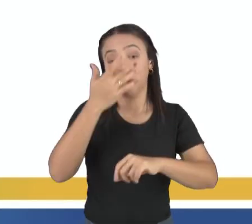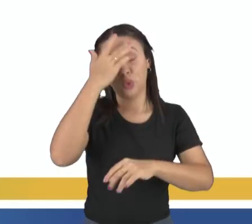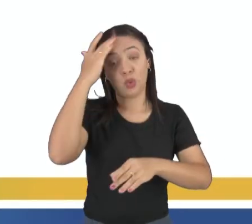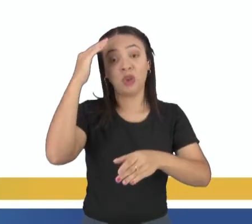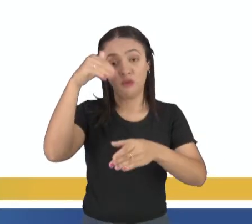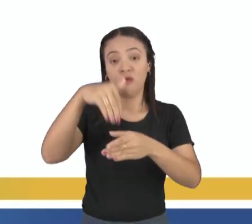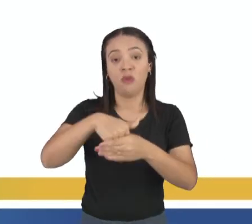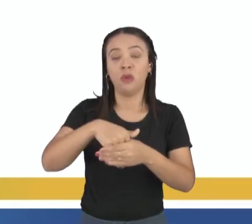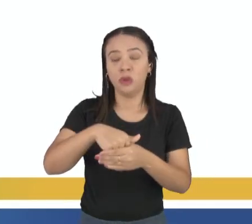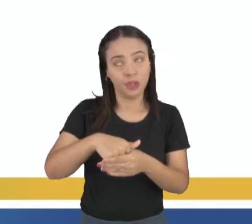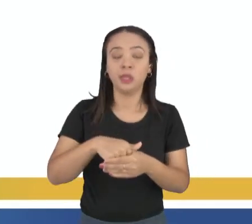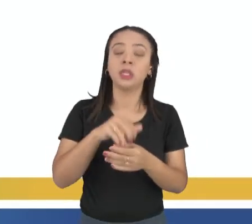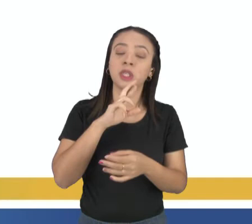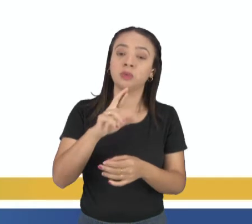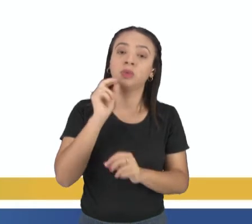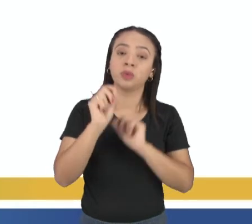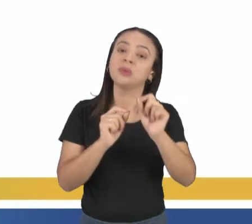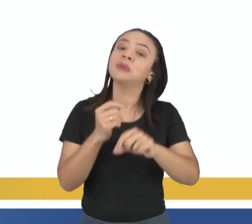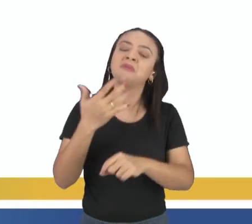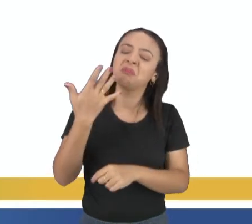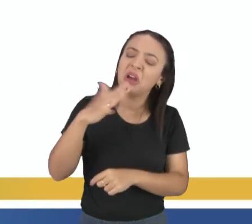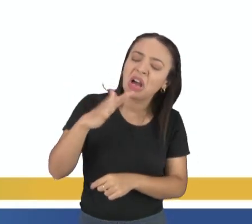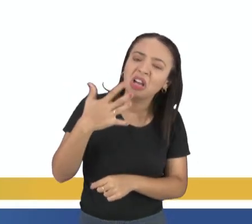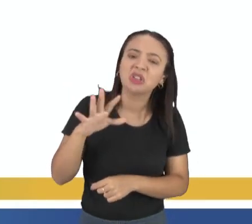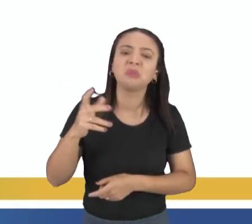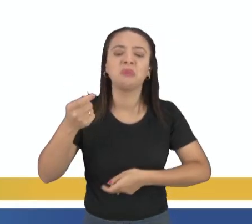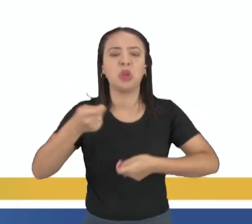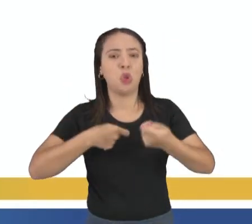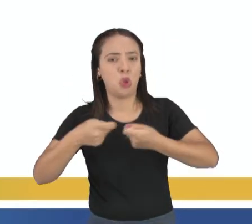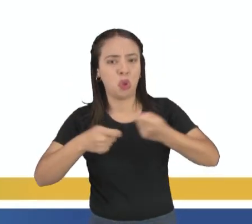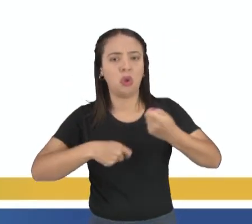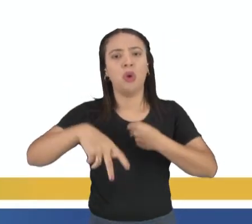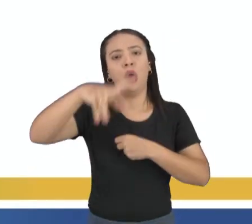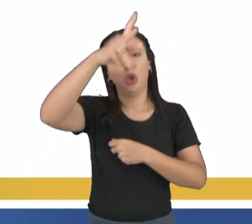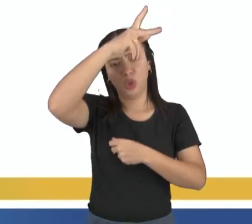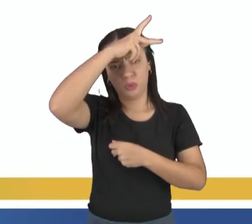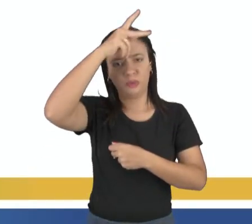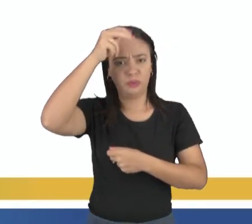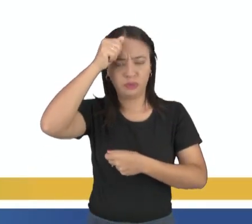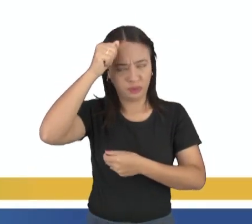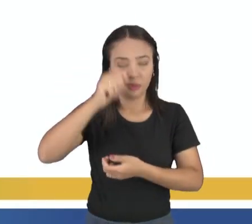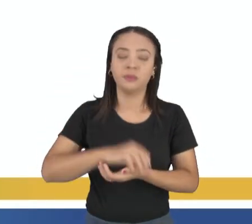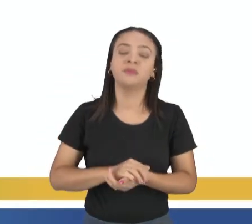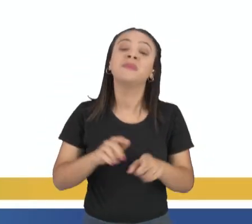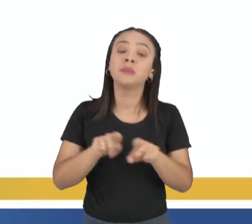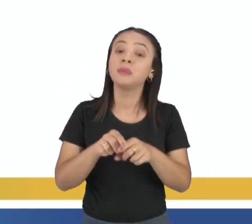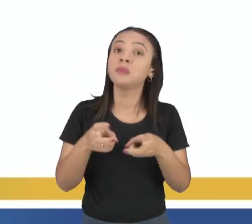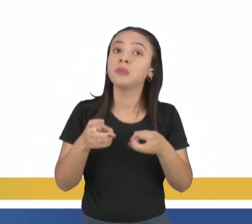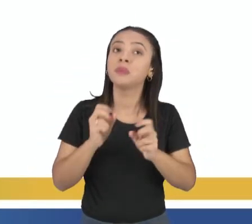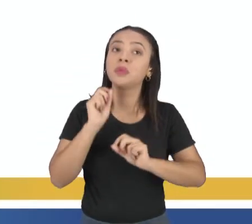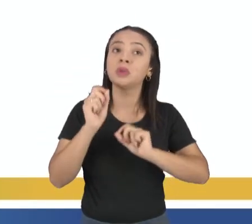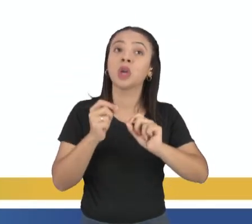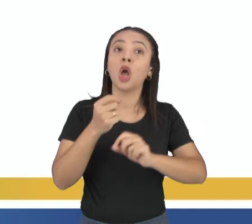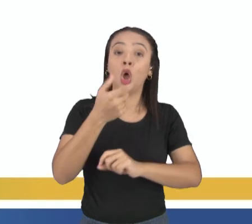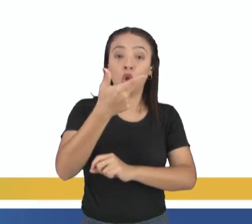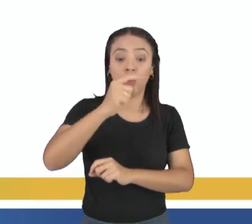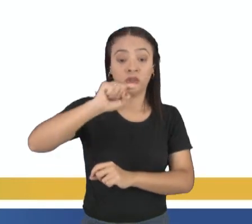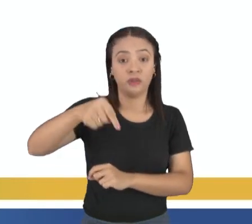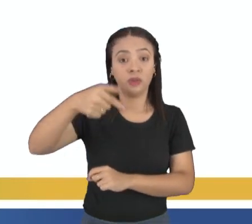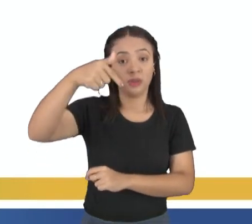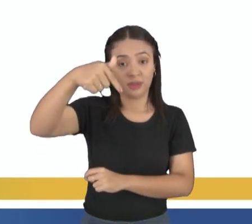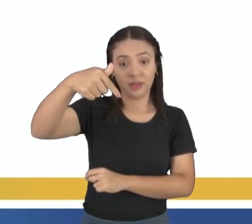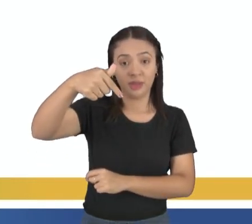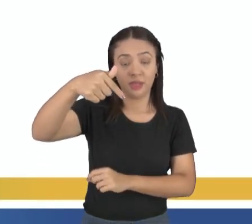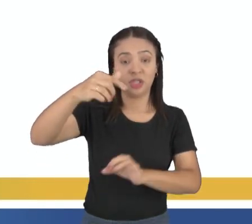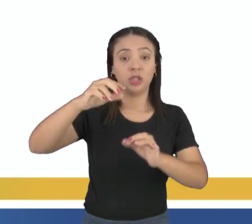que responderam como regular a gestão. Você também viu que 2,7% só avaliaram